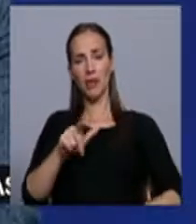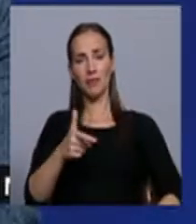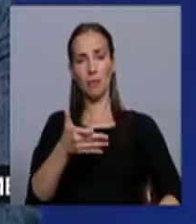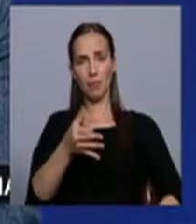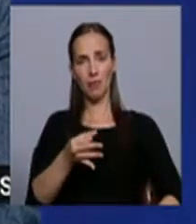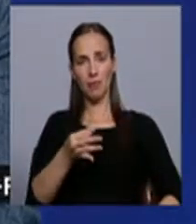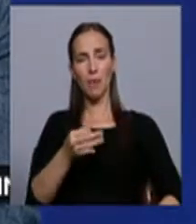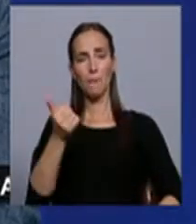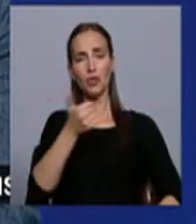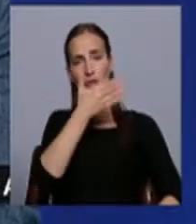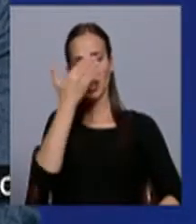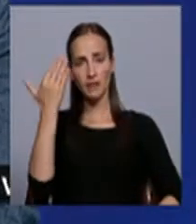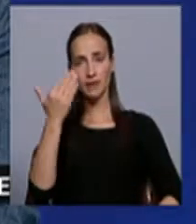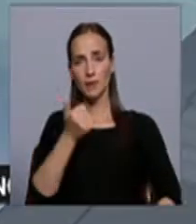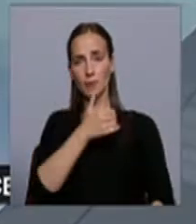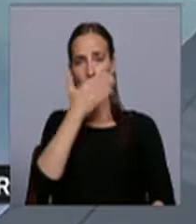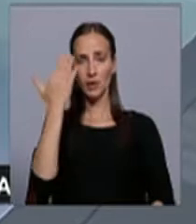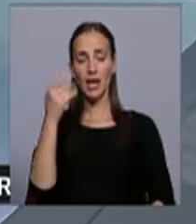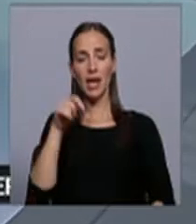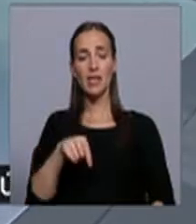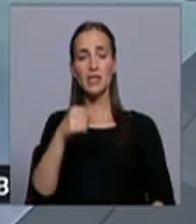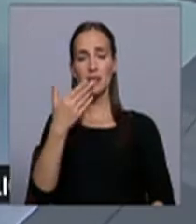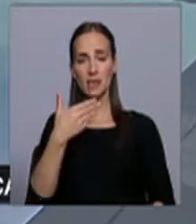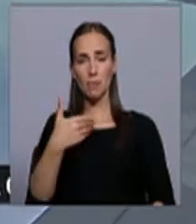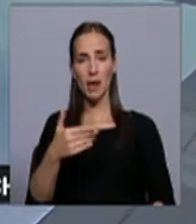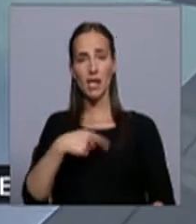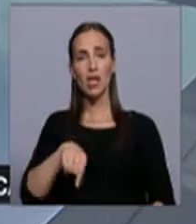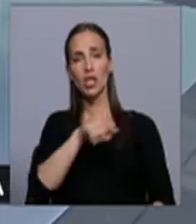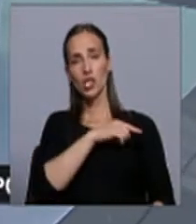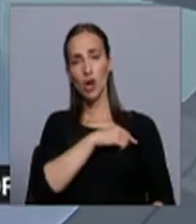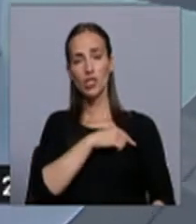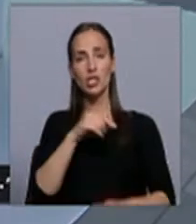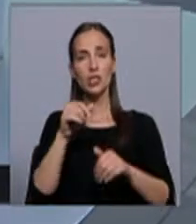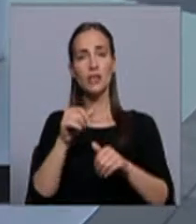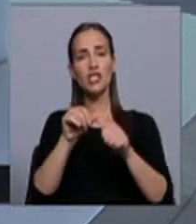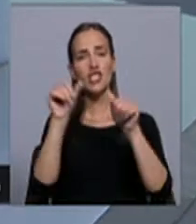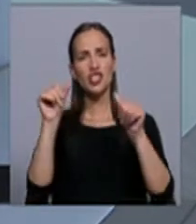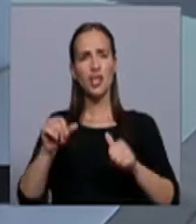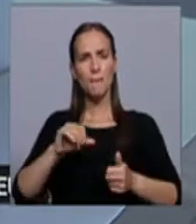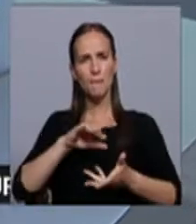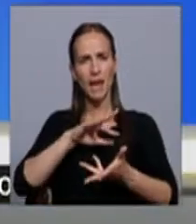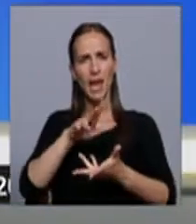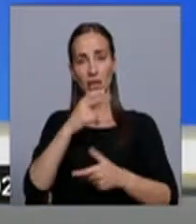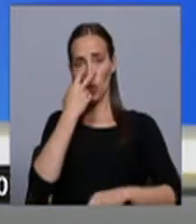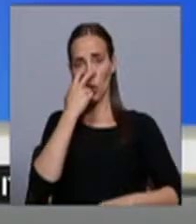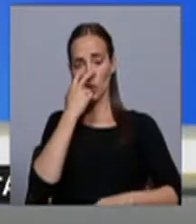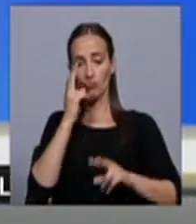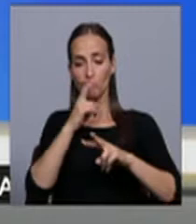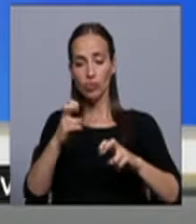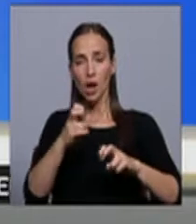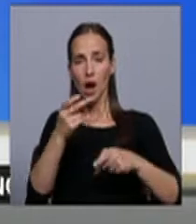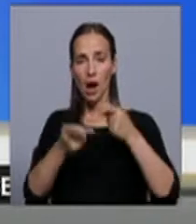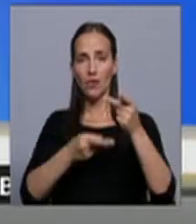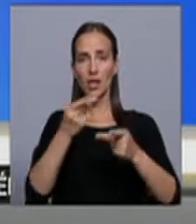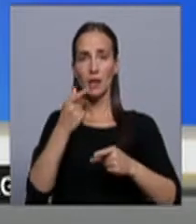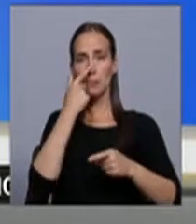Ao domingo, como é habitual, viajamos até ao espaço numa viagem conduzida pelo comentador da RTP, Miguel Gonçalves. Bom dia, Miguel. Bom dia, Cristiana.